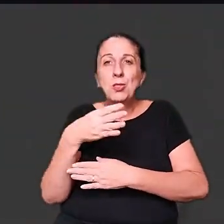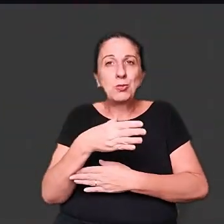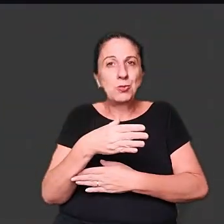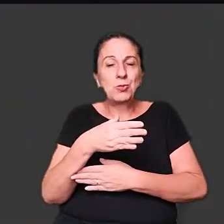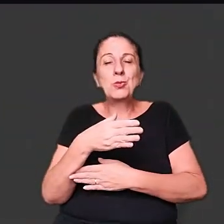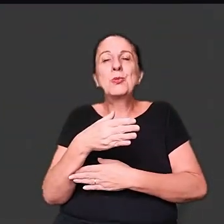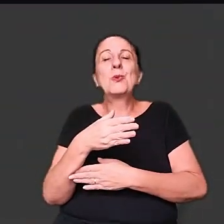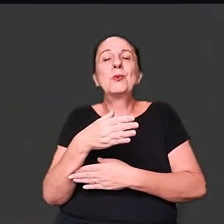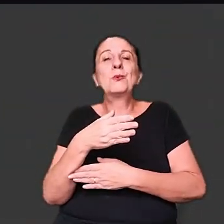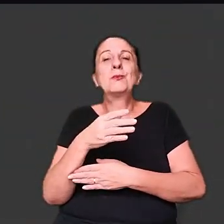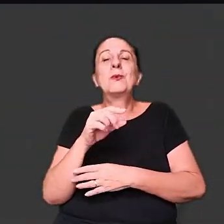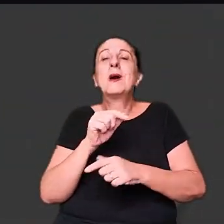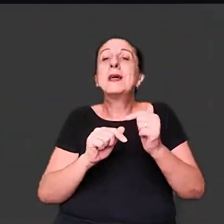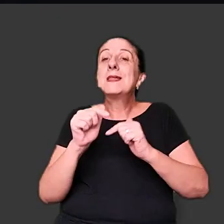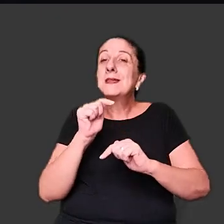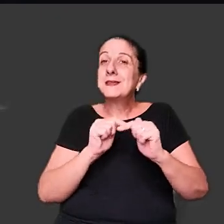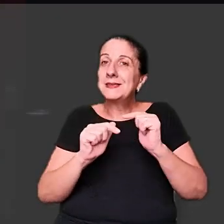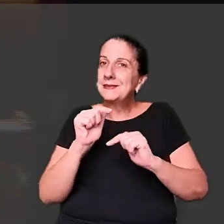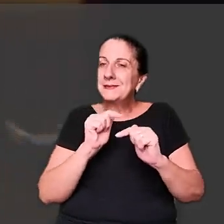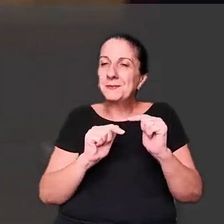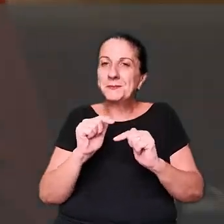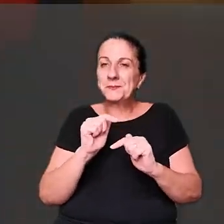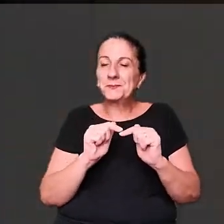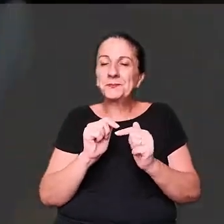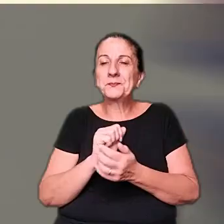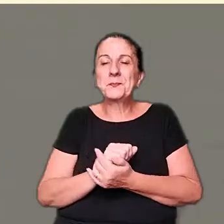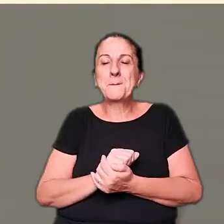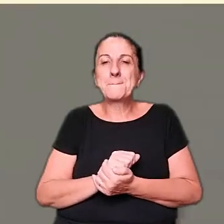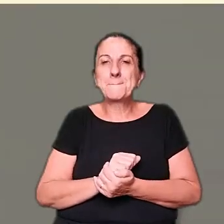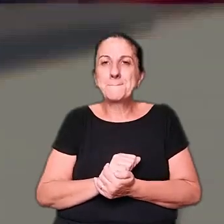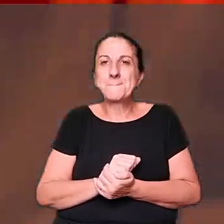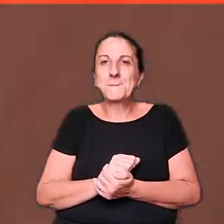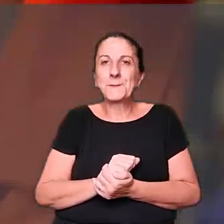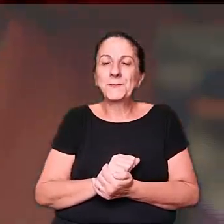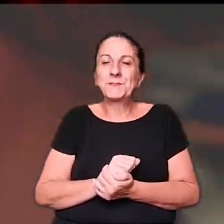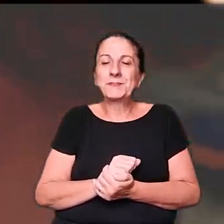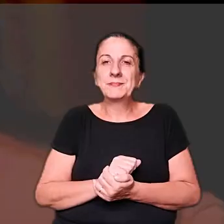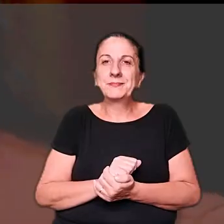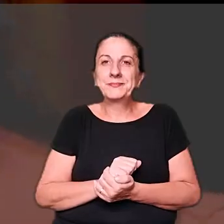na nova temporada do podcast Trabalho em Pauta.